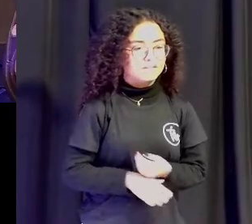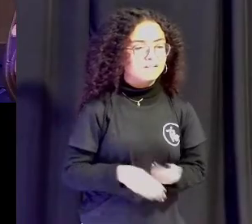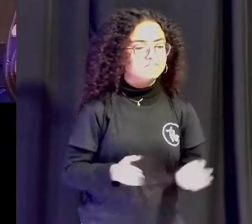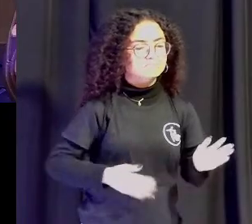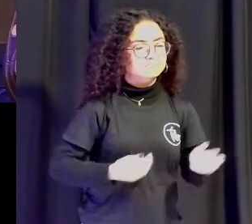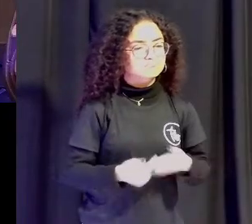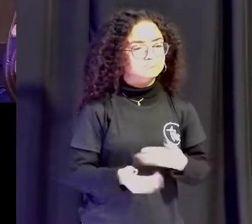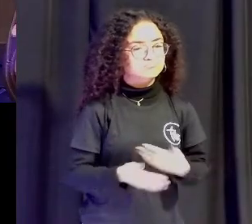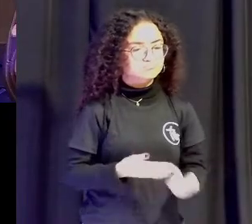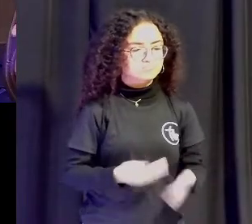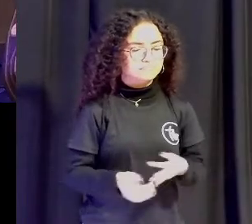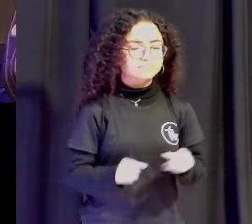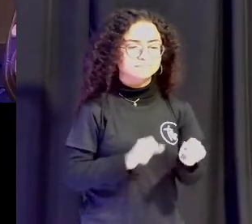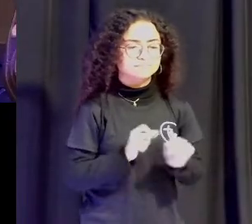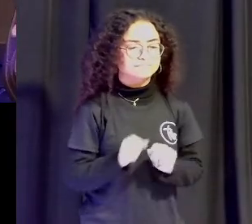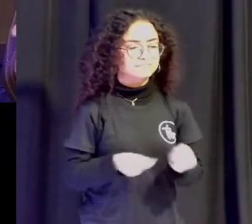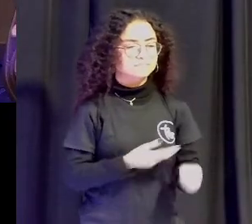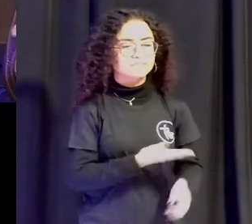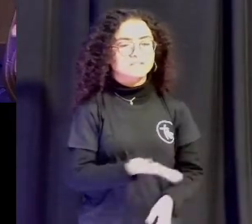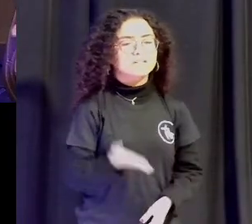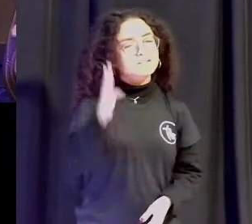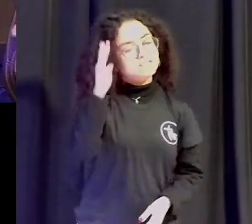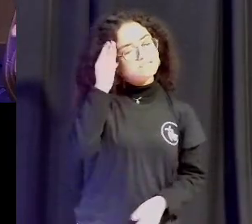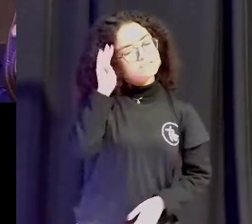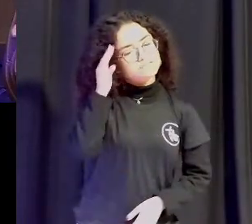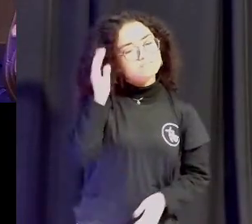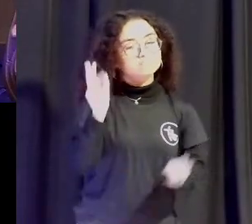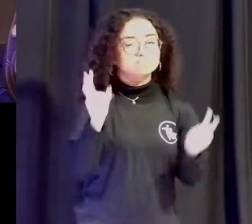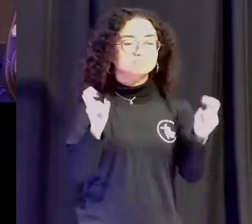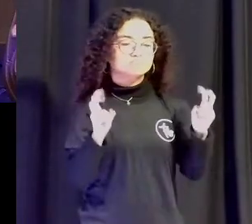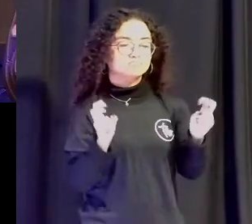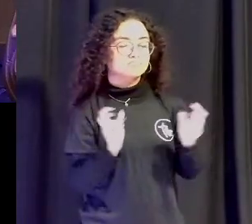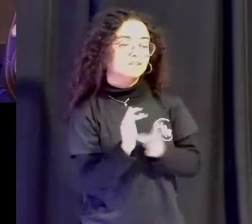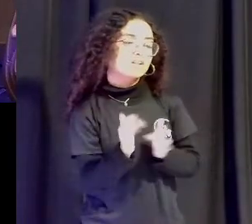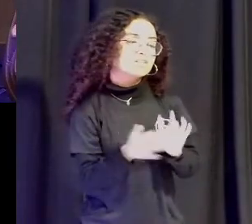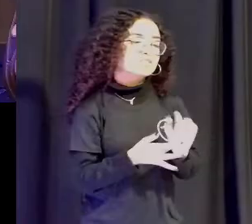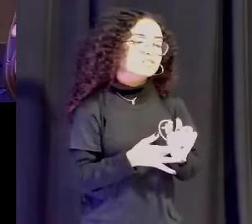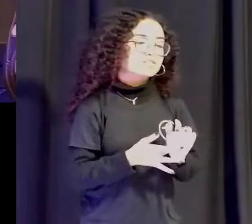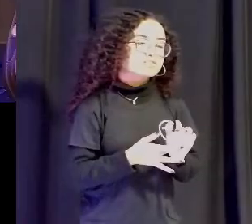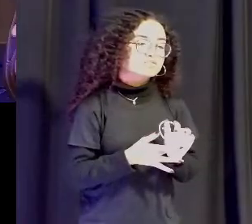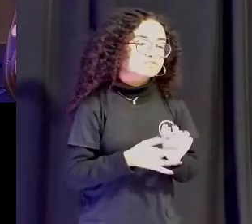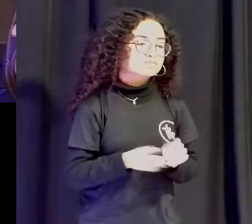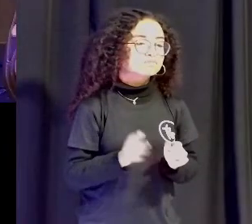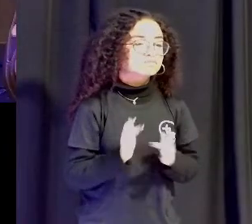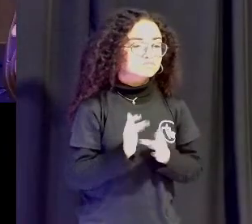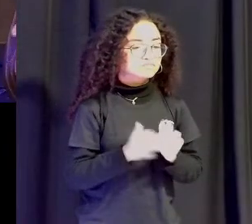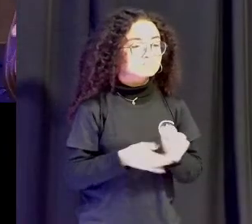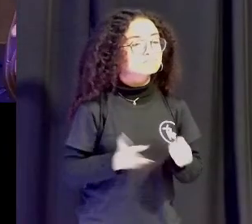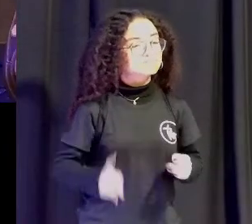Independentemente do que vocês pensam sobre Ele, Ele é quem é.